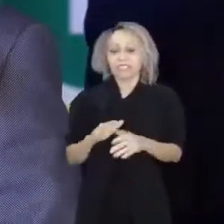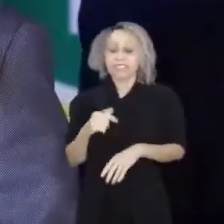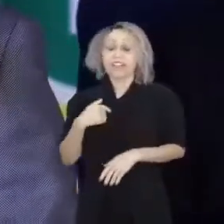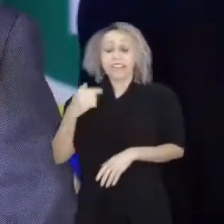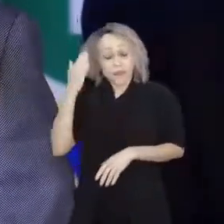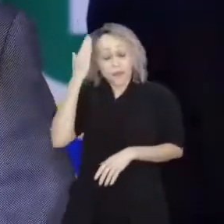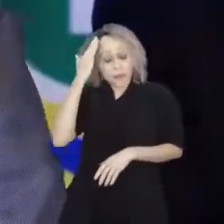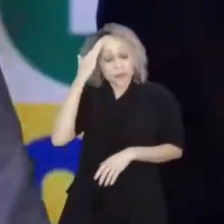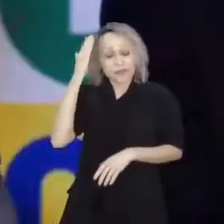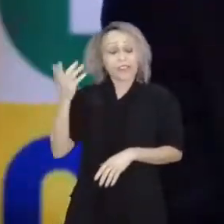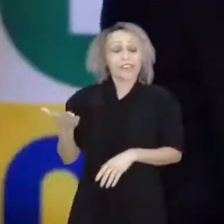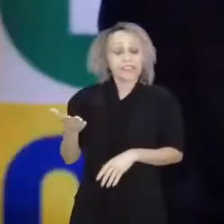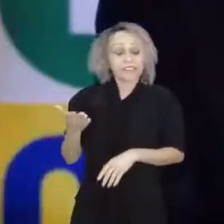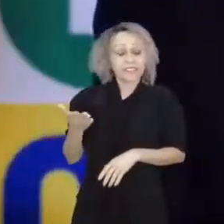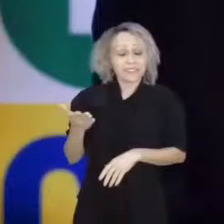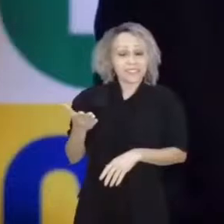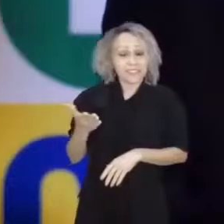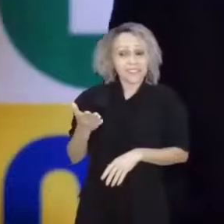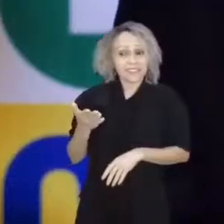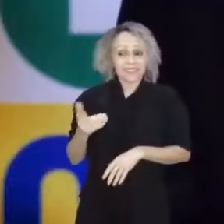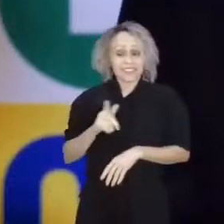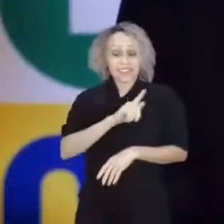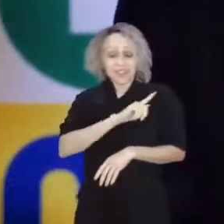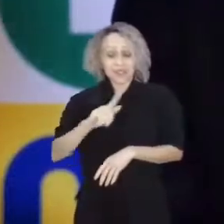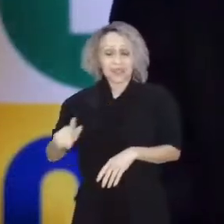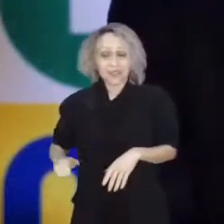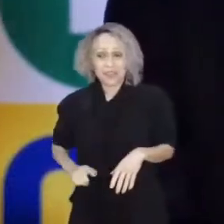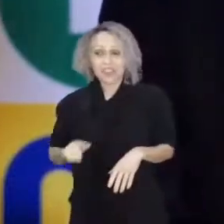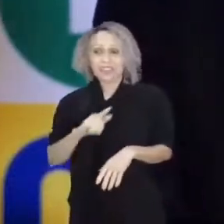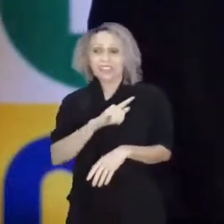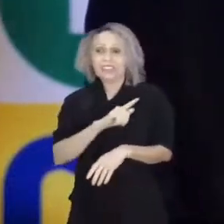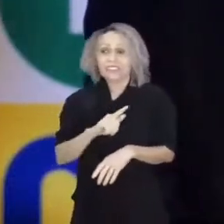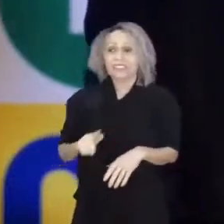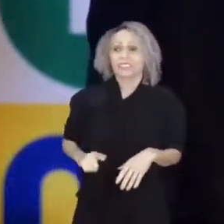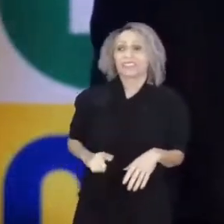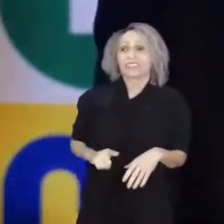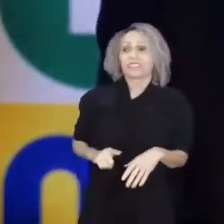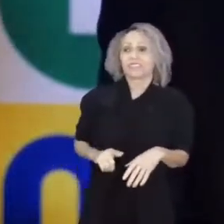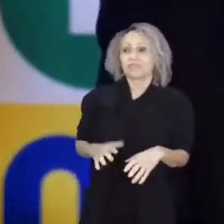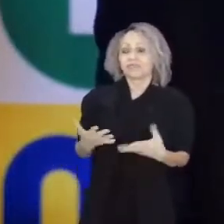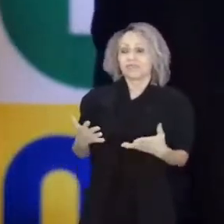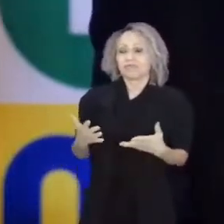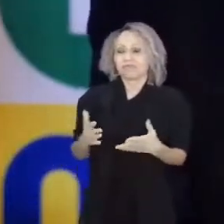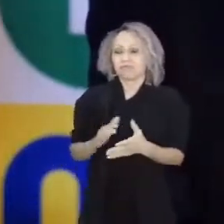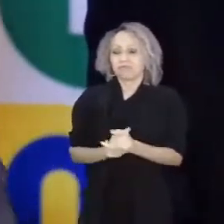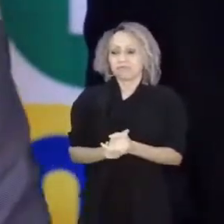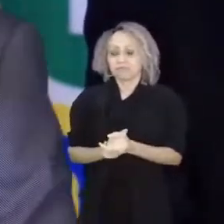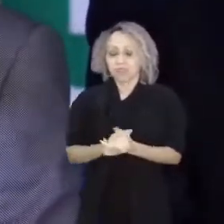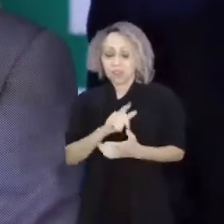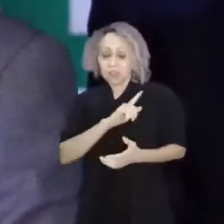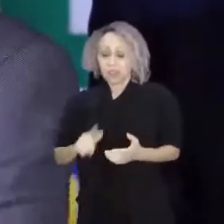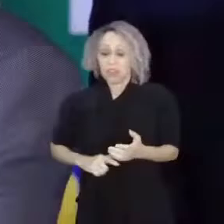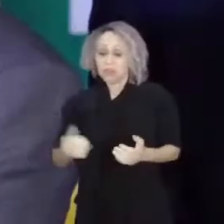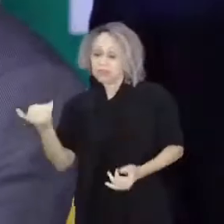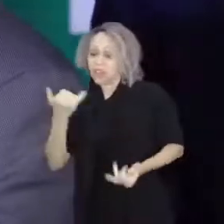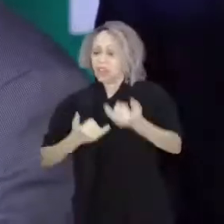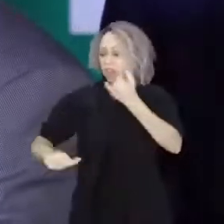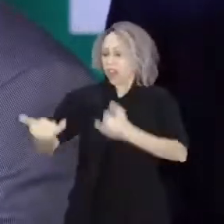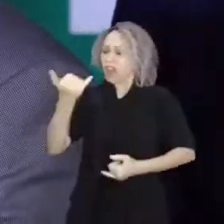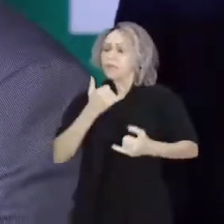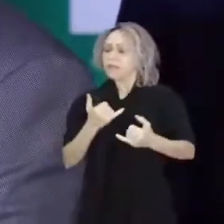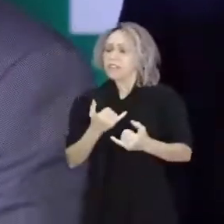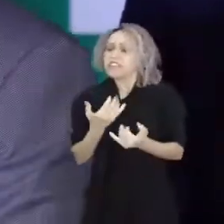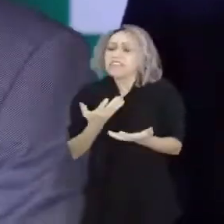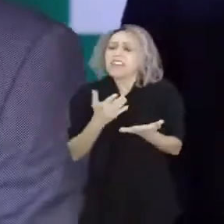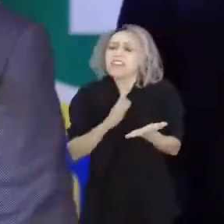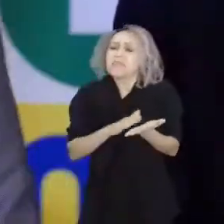mais dinheiro. E eu vou dizer para eles, se vocês querem mais dinheiro, fabriquem, arrecade mais. A economia tem que crescer, faça a